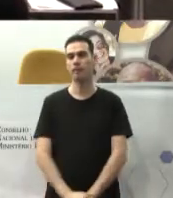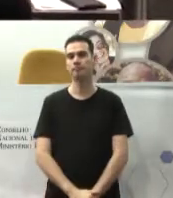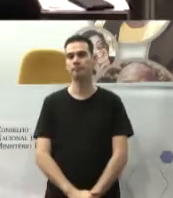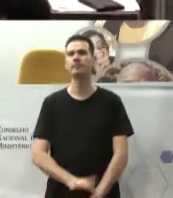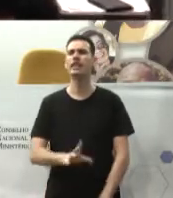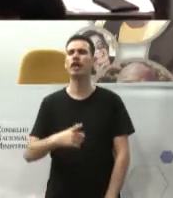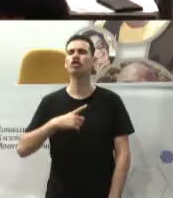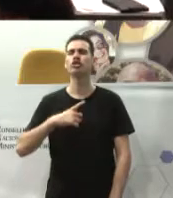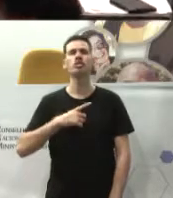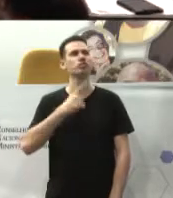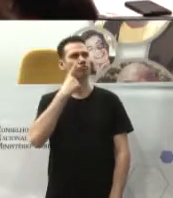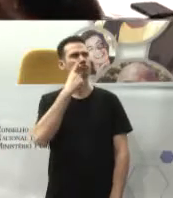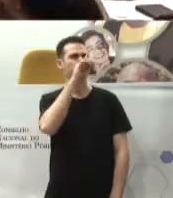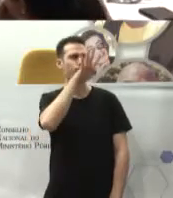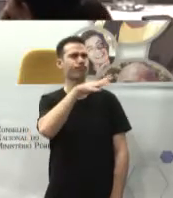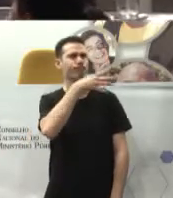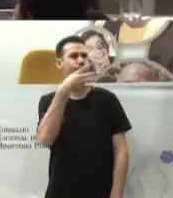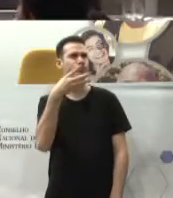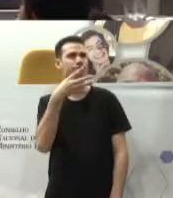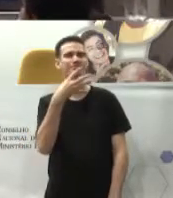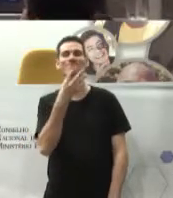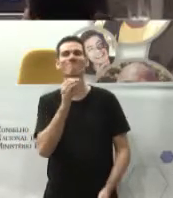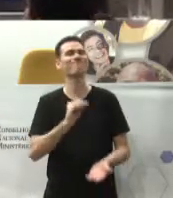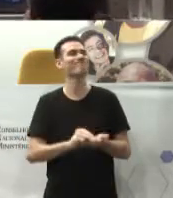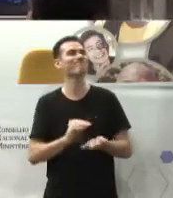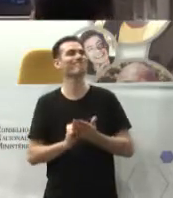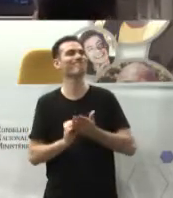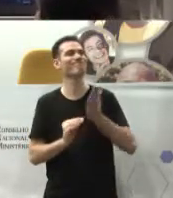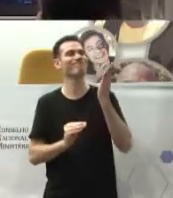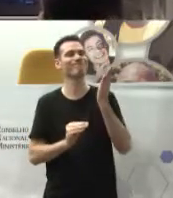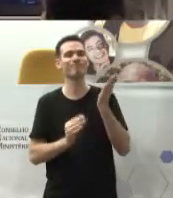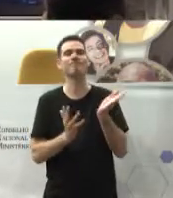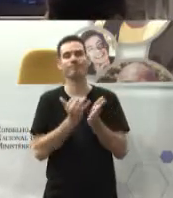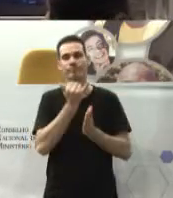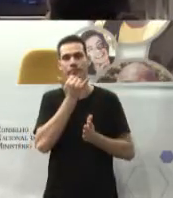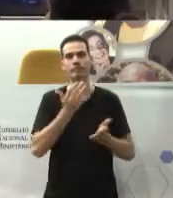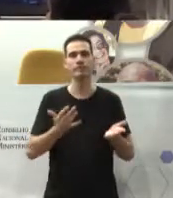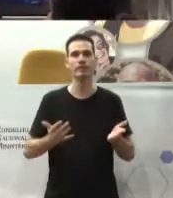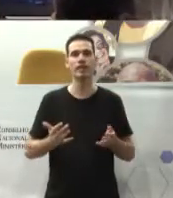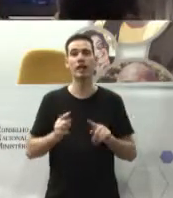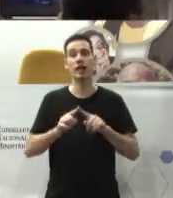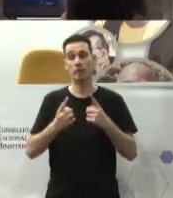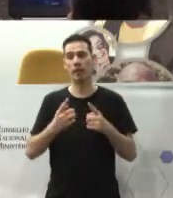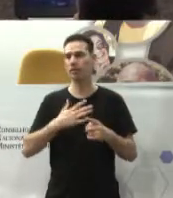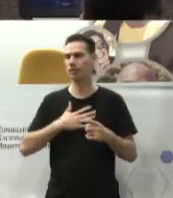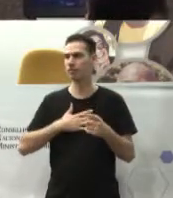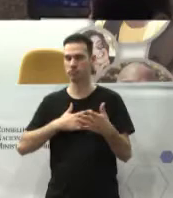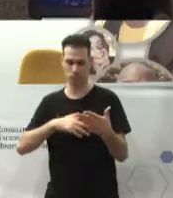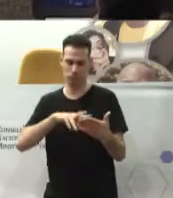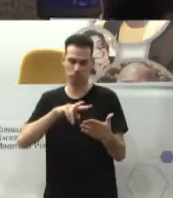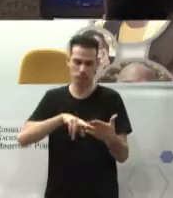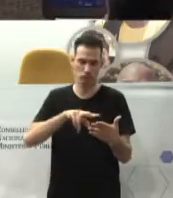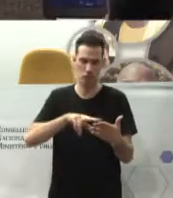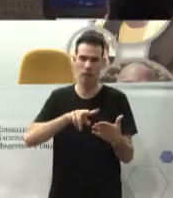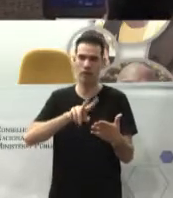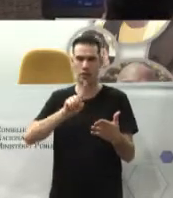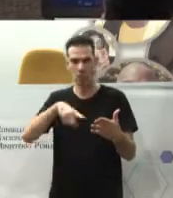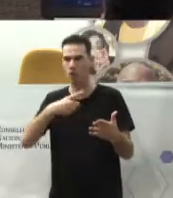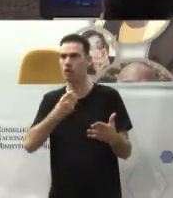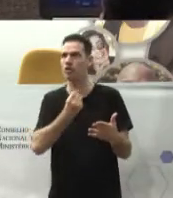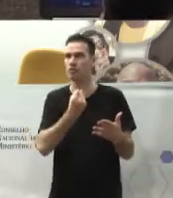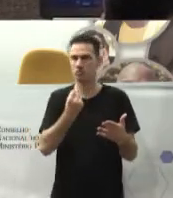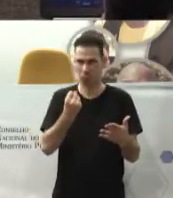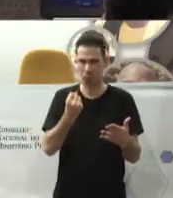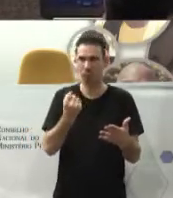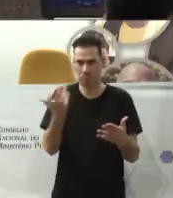Eu tinha um gráfico que eu queria mostrar para vocês, eu não coloquei no material, mas eu tenho os dados aqui e depois eu posso passar. Tá? No final